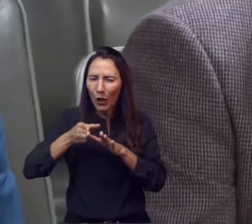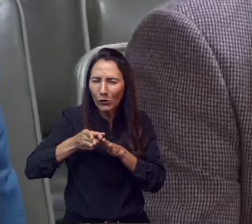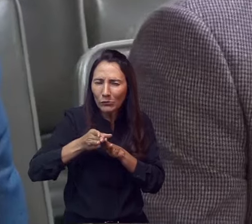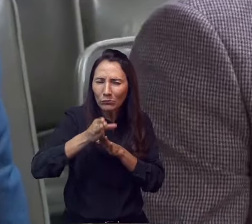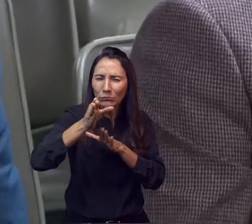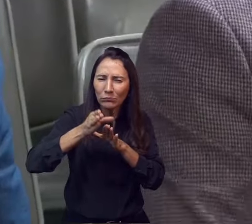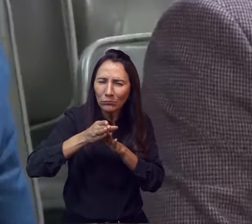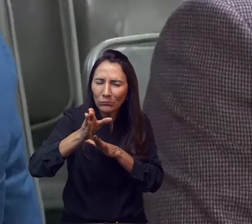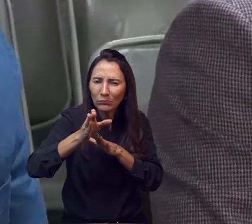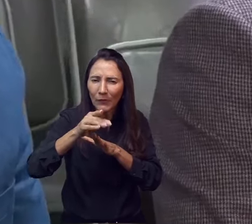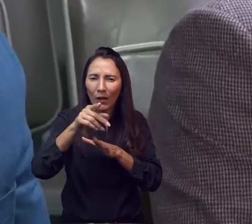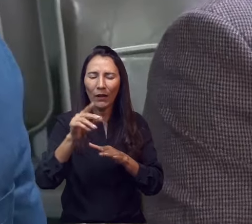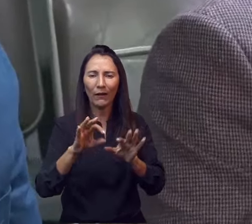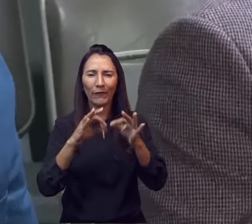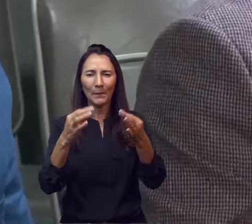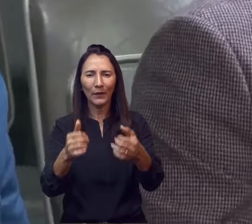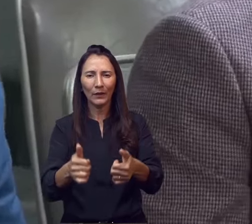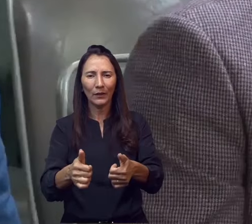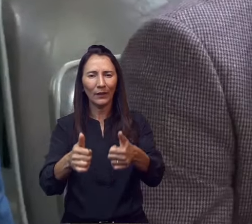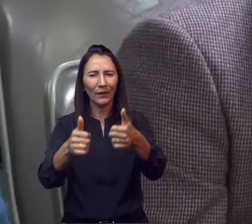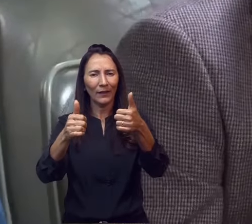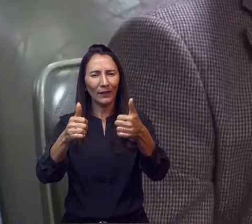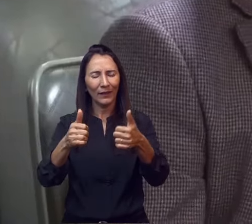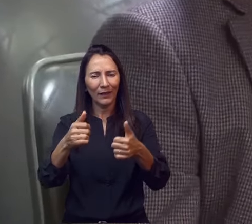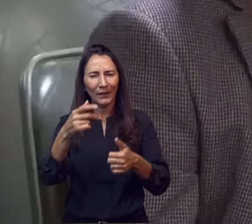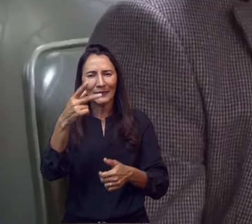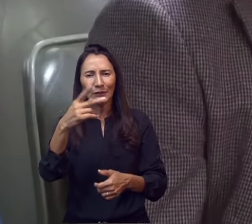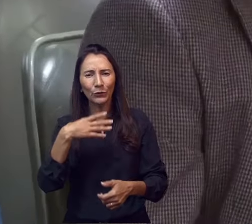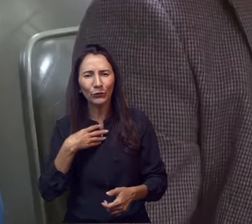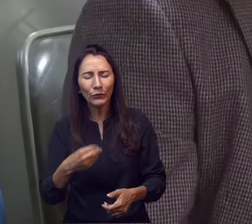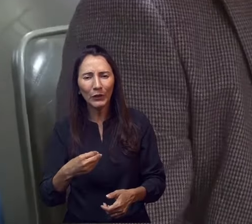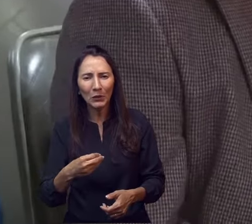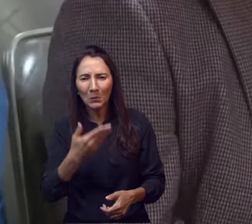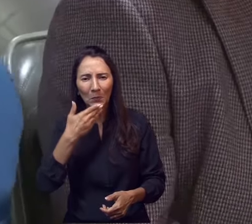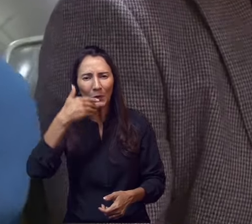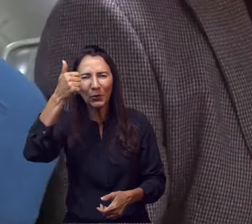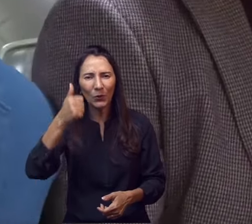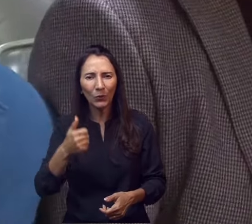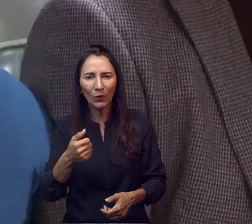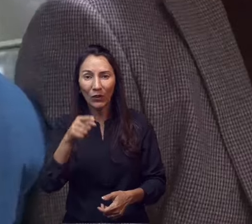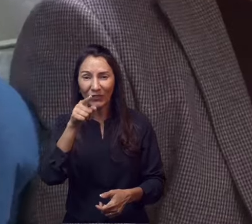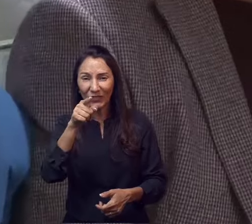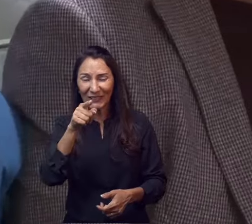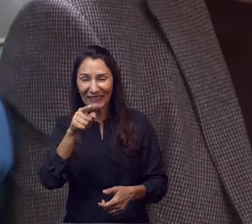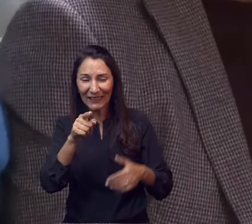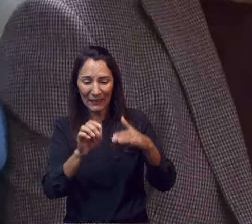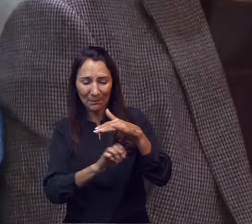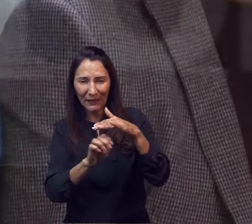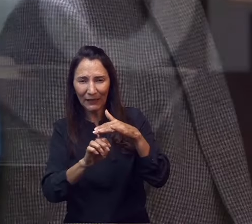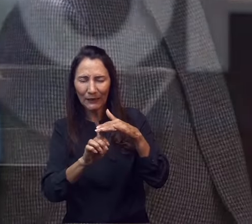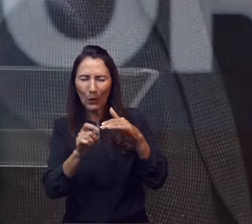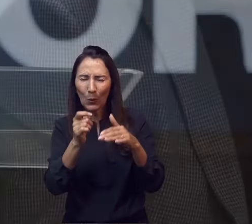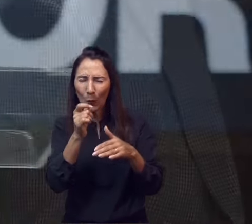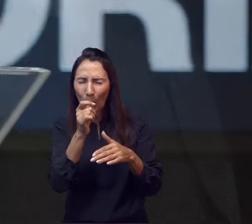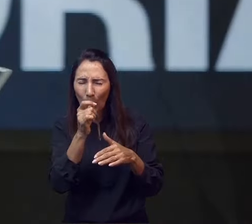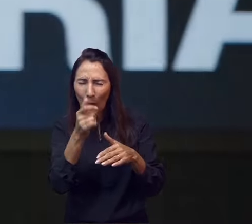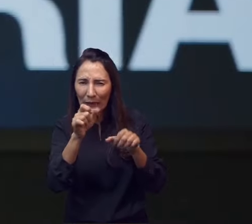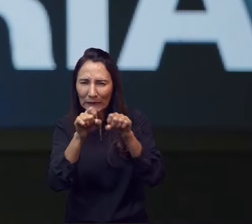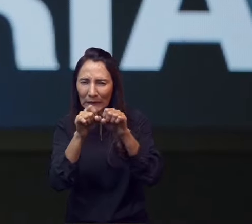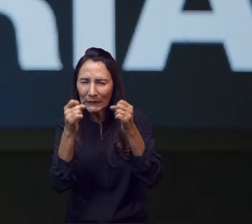restauração alcançou seu filho seu negócio tava Por um Fio talvez